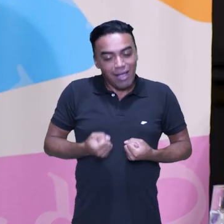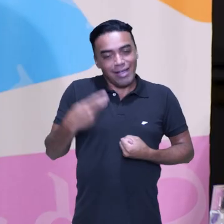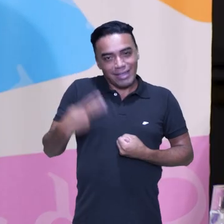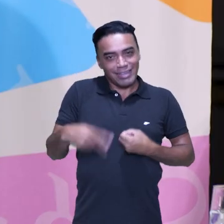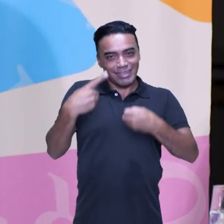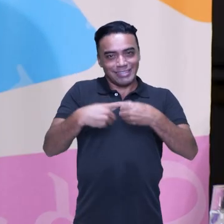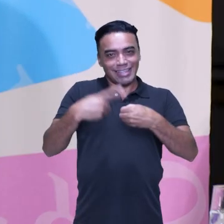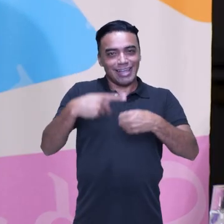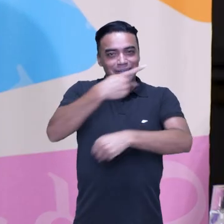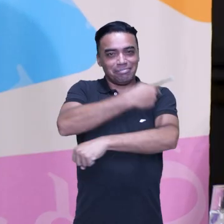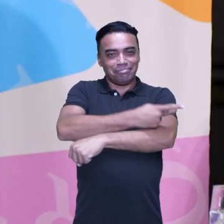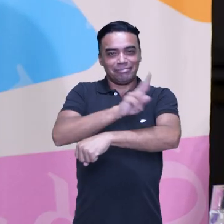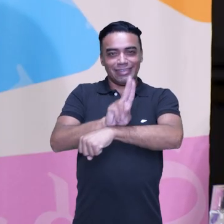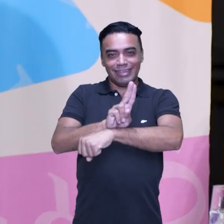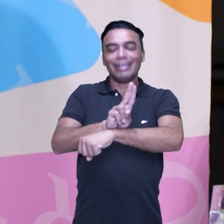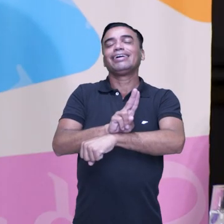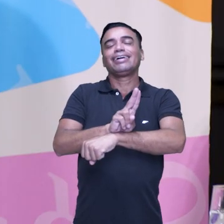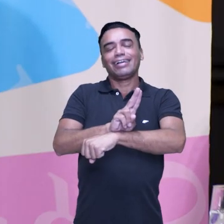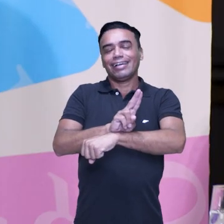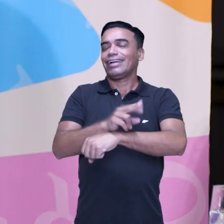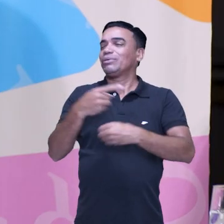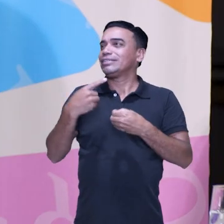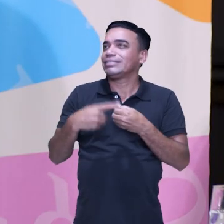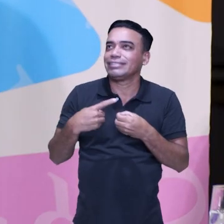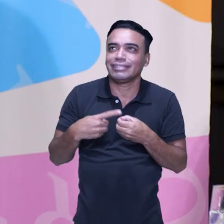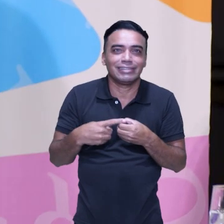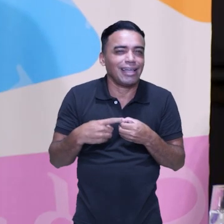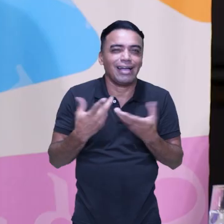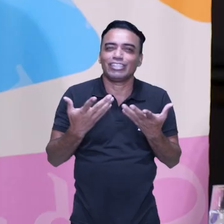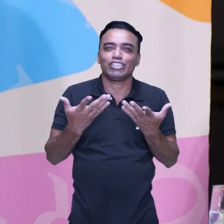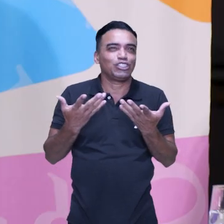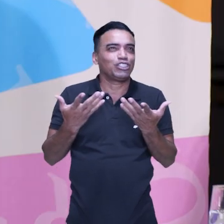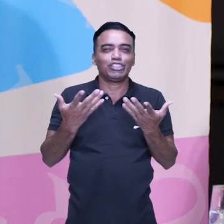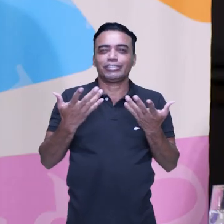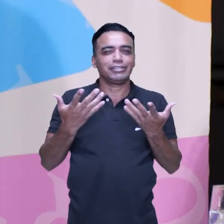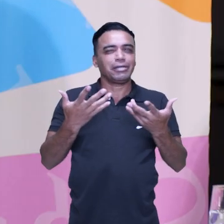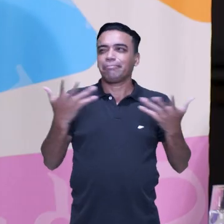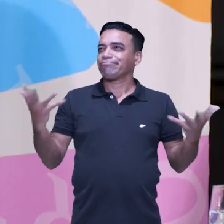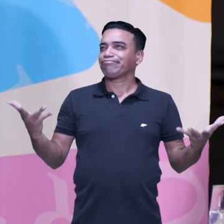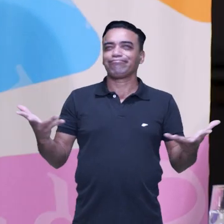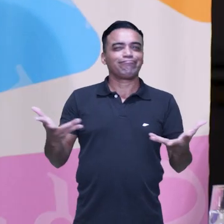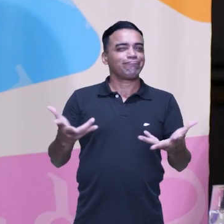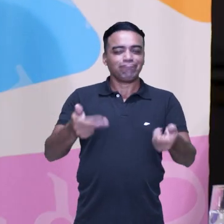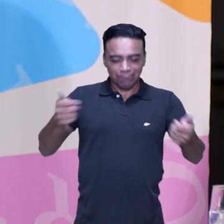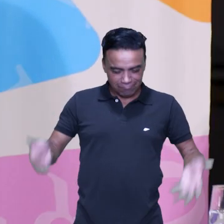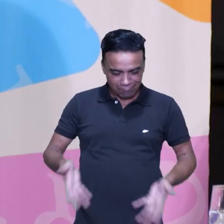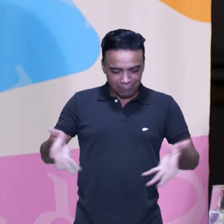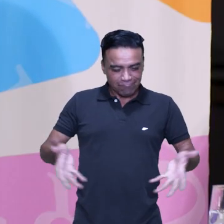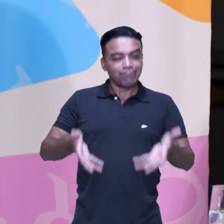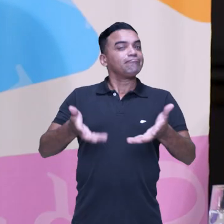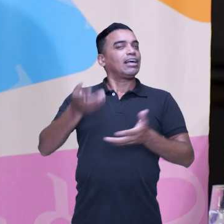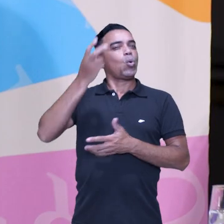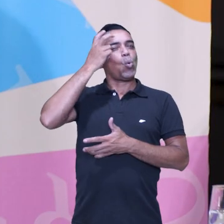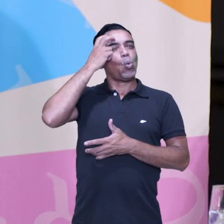cidade e de como é uma cidade plurima e uma cidade tão incentivo à